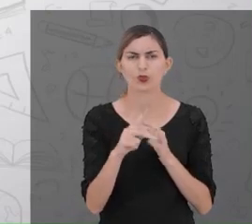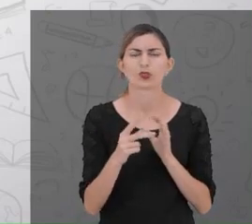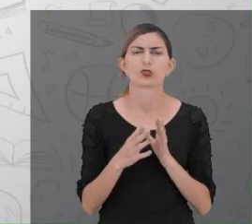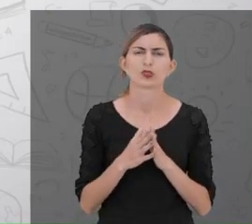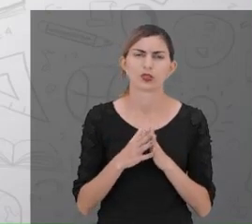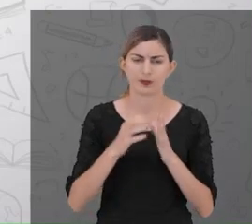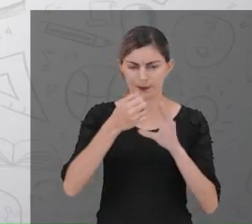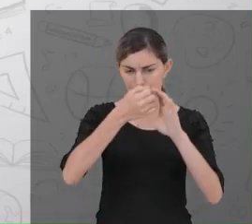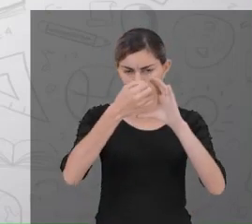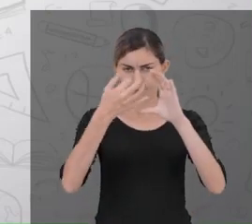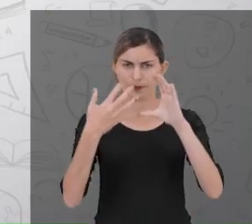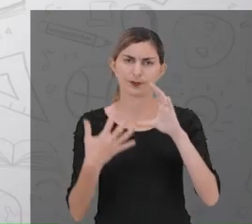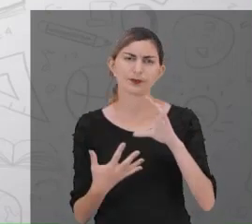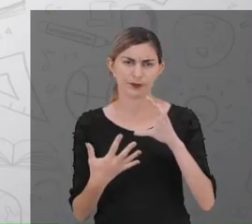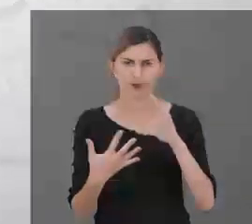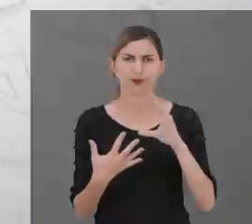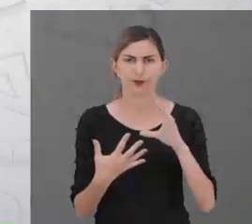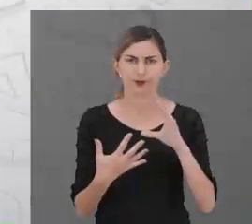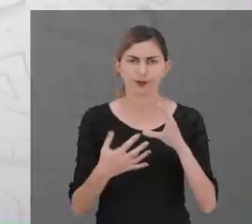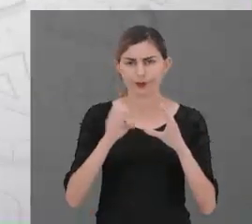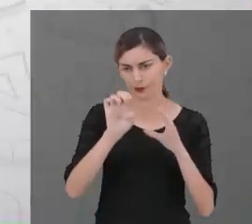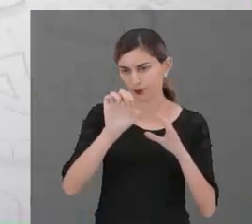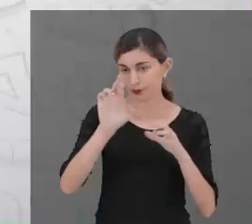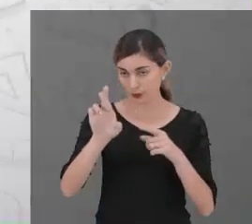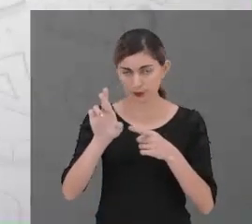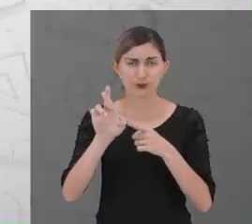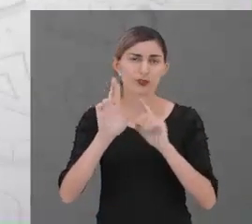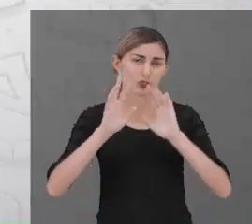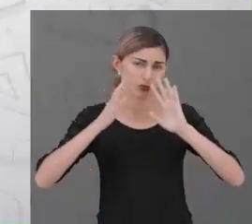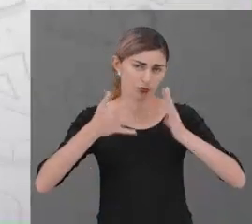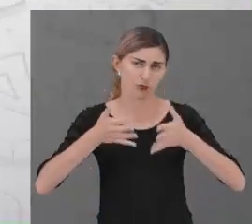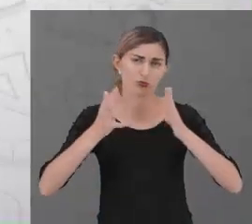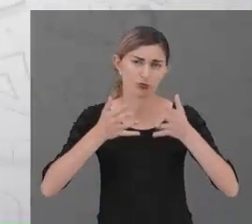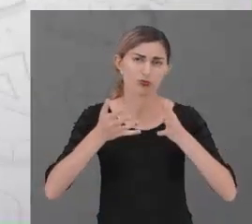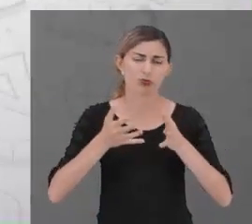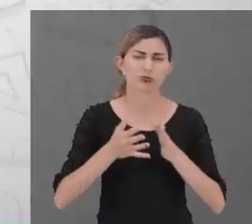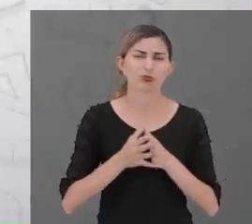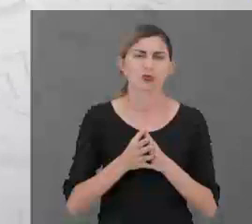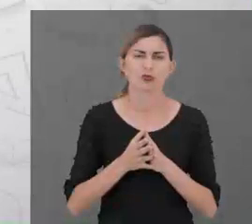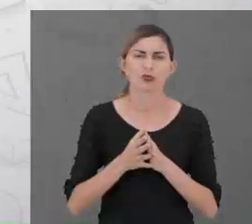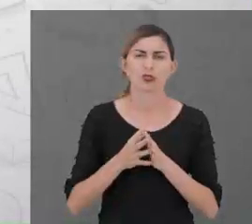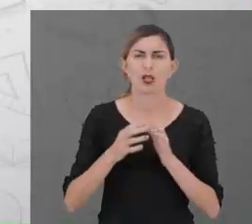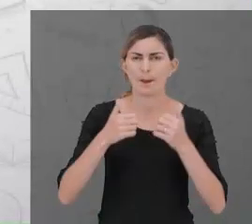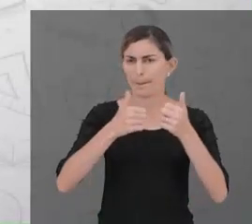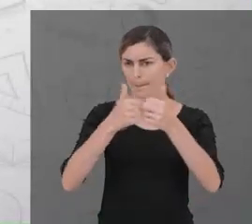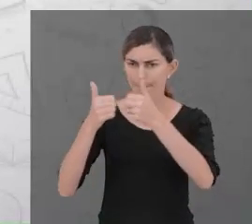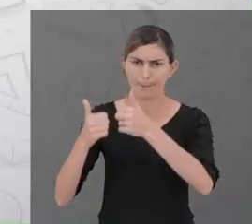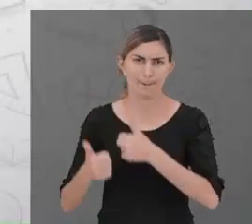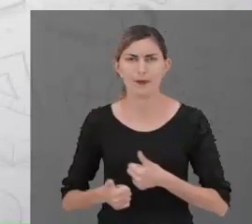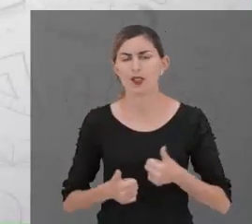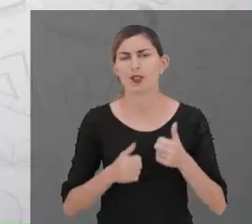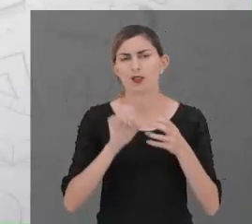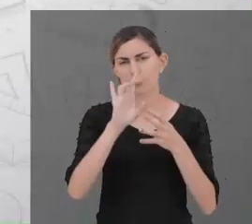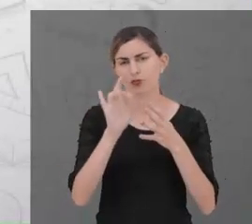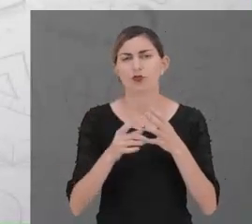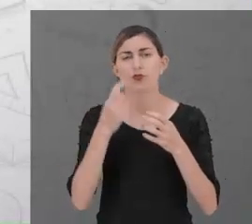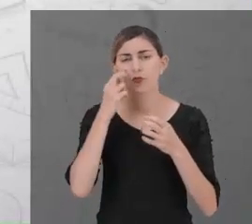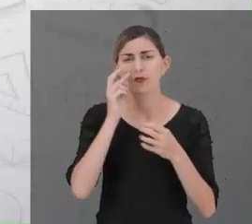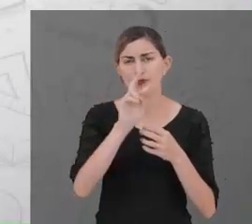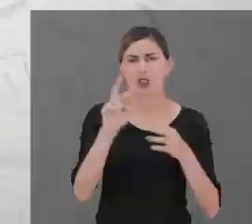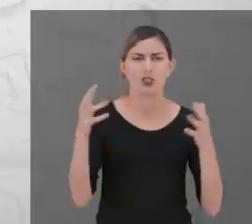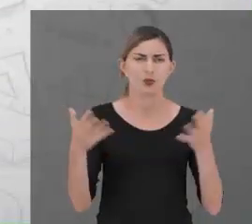Com essas características do ER já muito bem